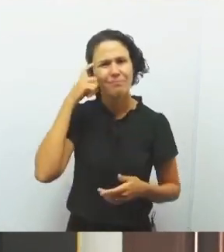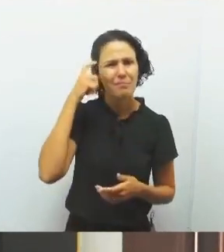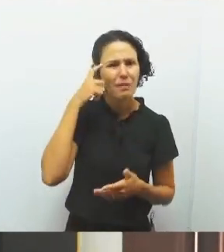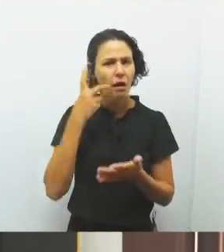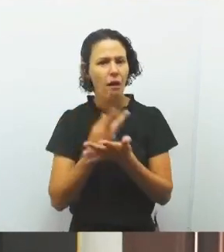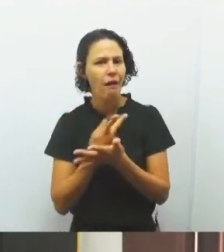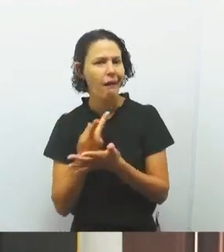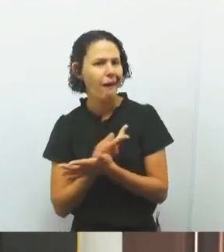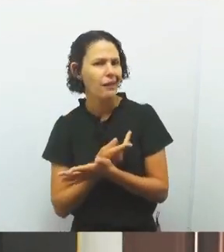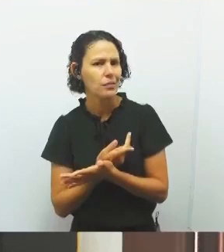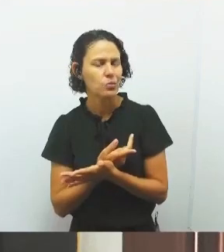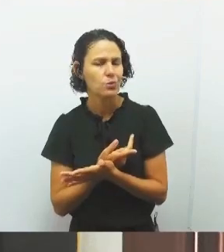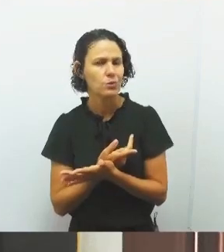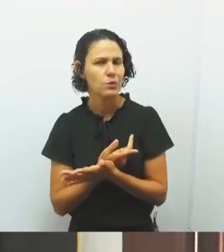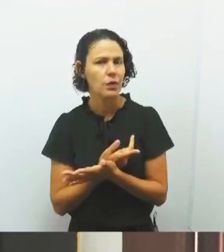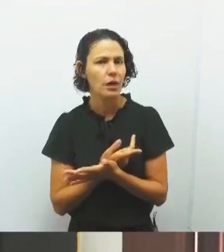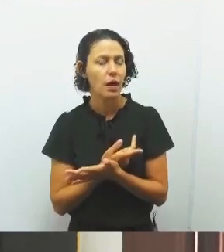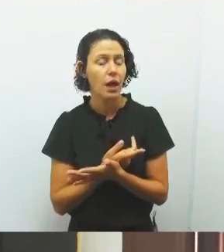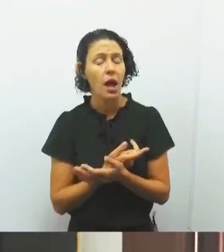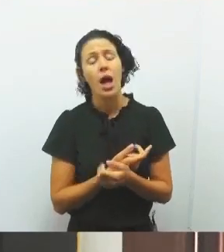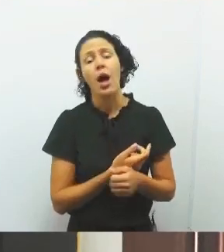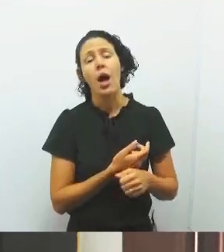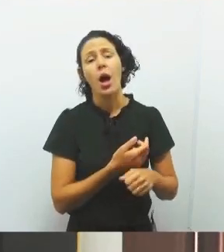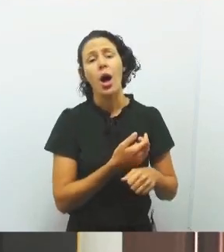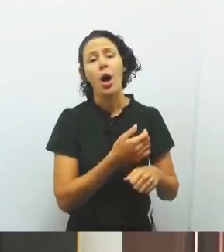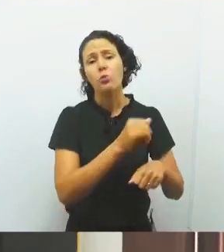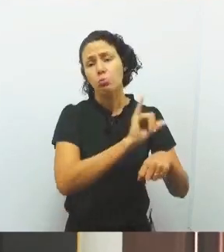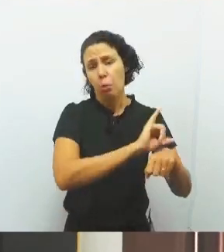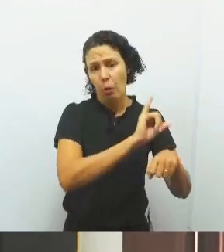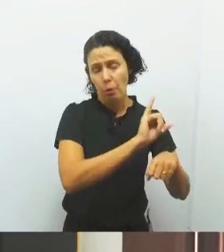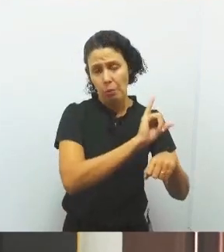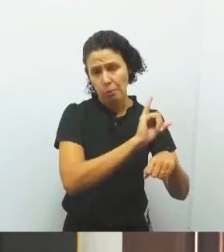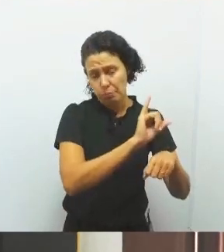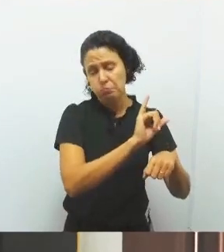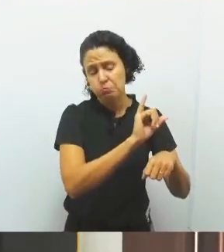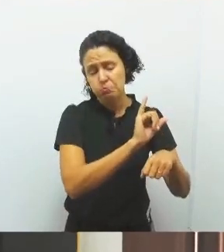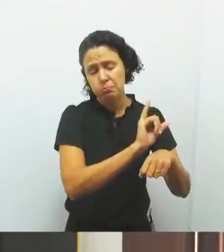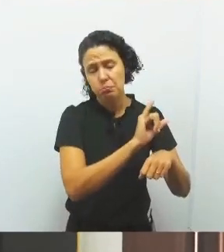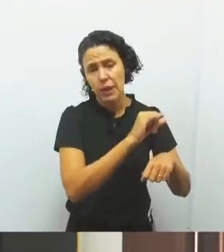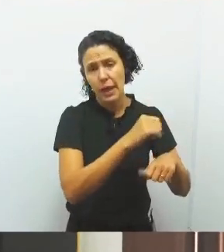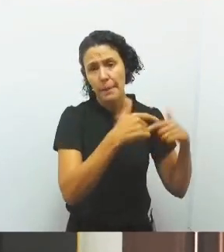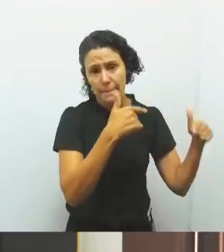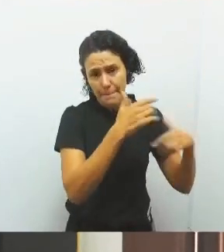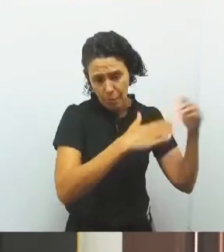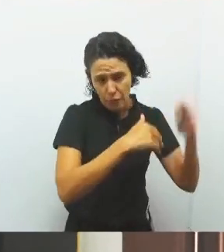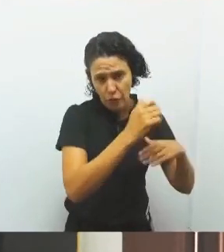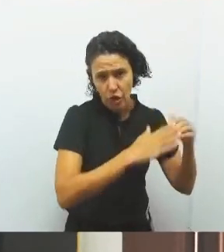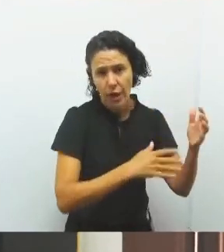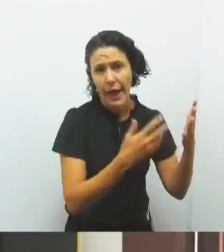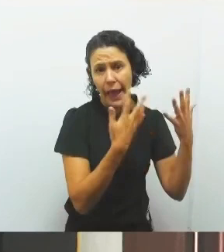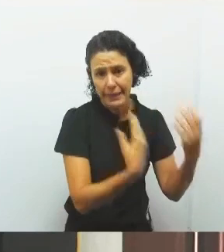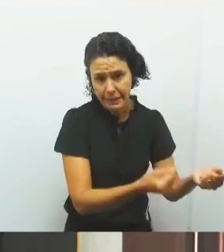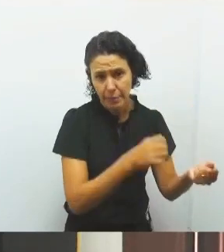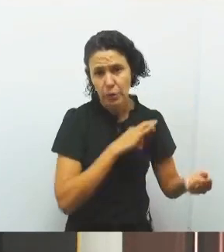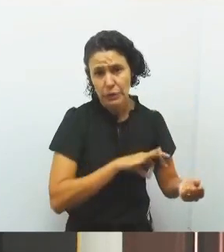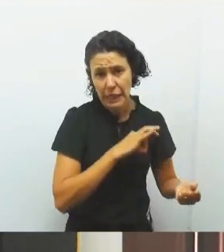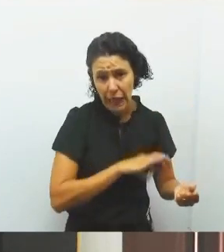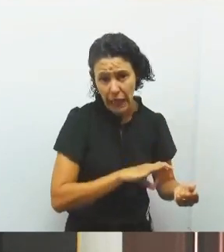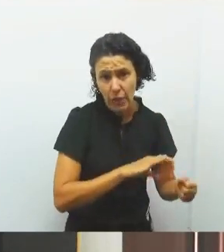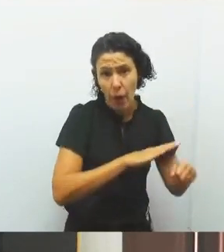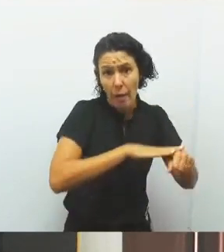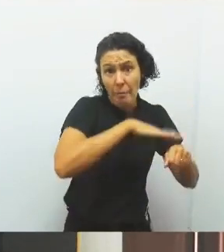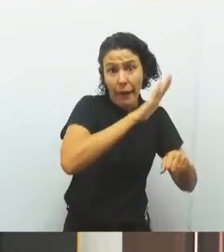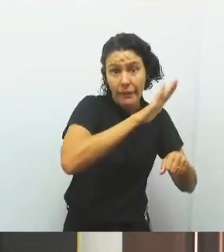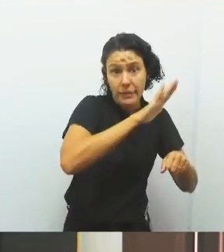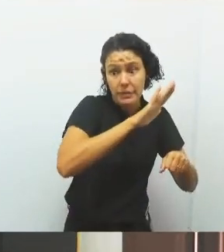profissionais recebeu um valor a mais que foi errado e outros não receberam